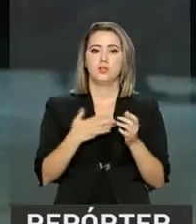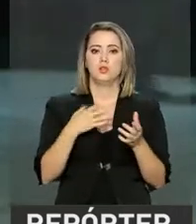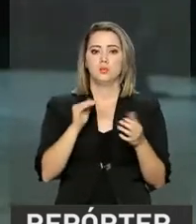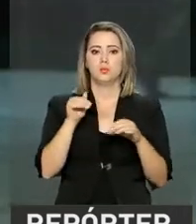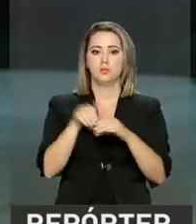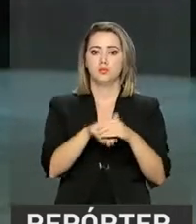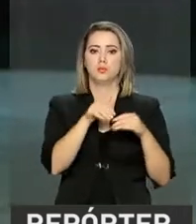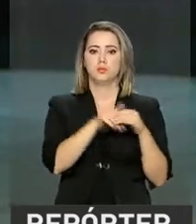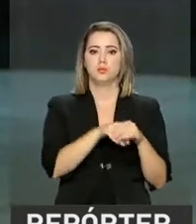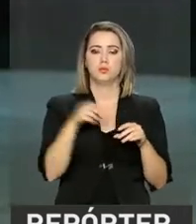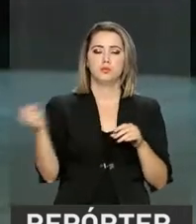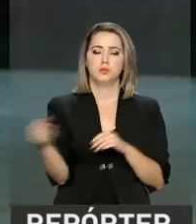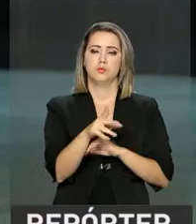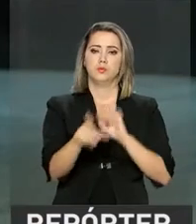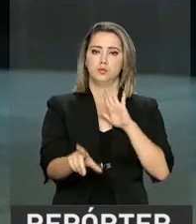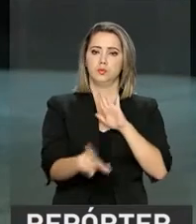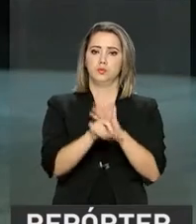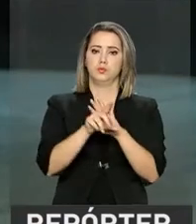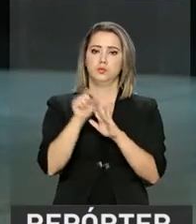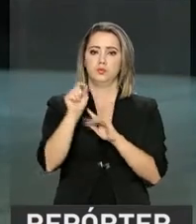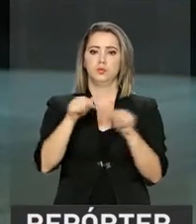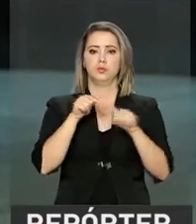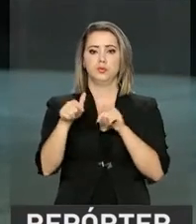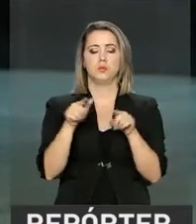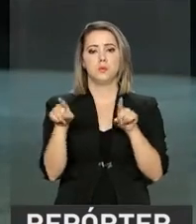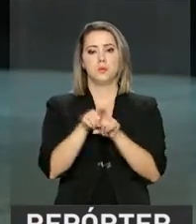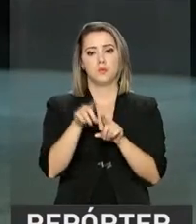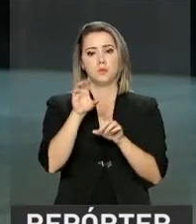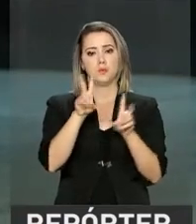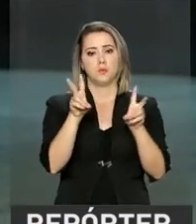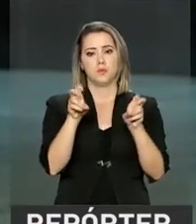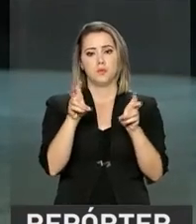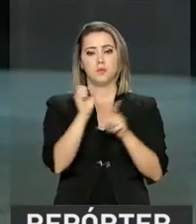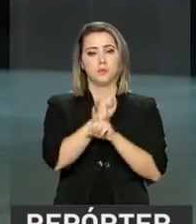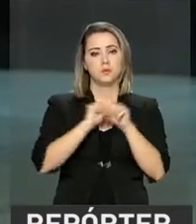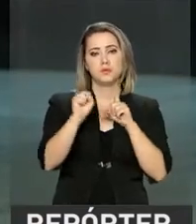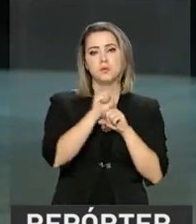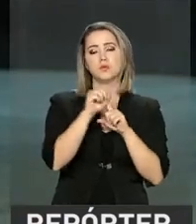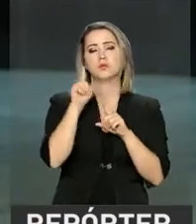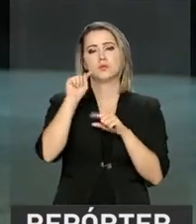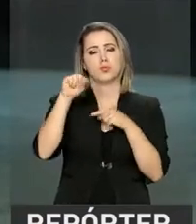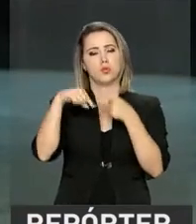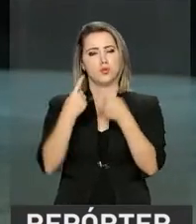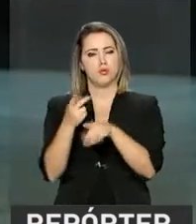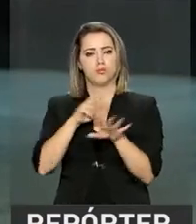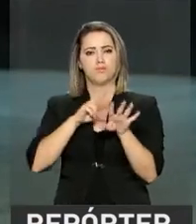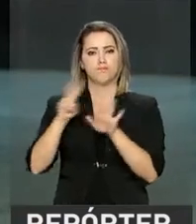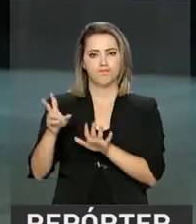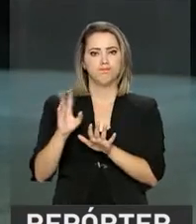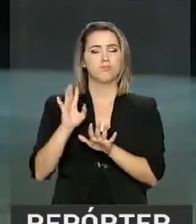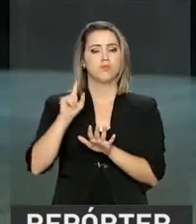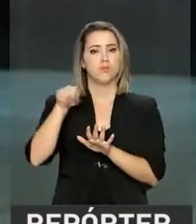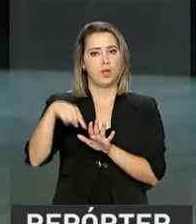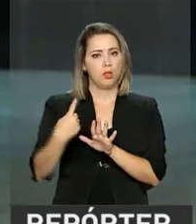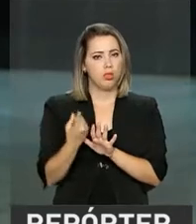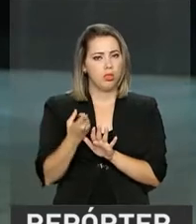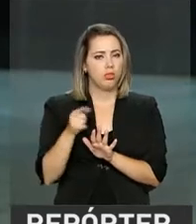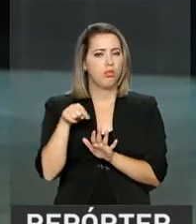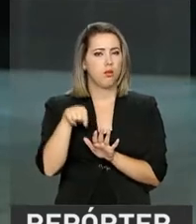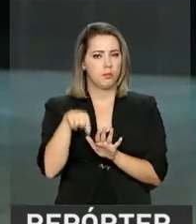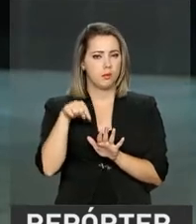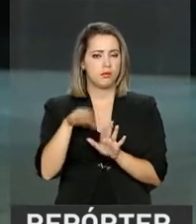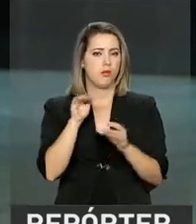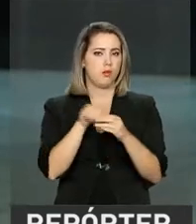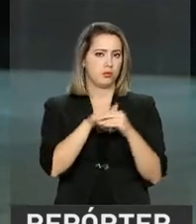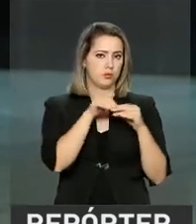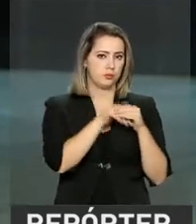proposta de modernização da legislação trabalhista na Comissão de Assuntos Sociais do Senado já na semana que vem. Depois de vencida essa